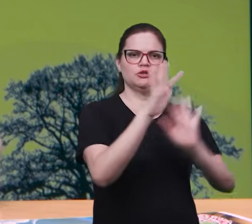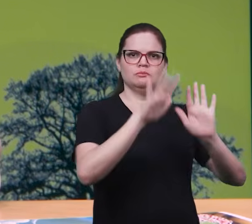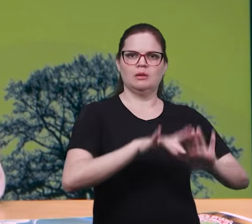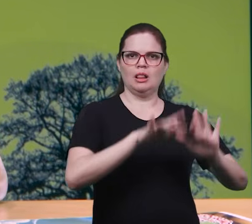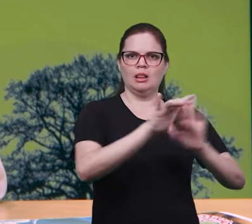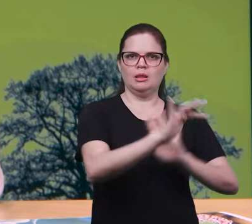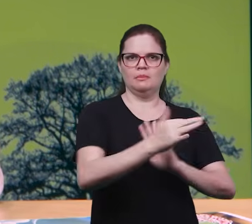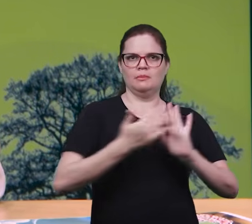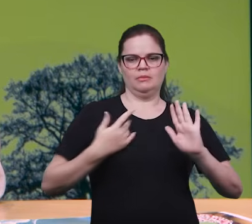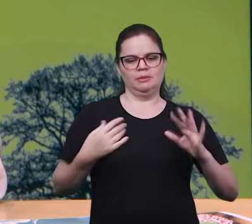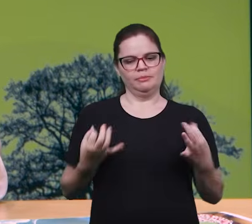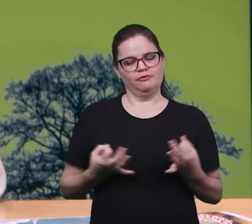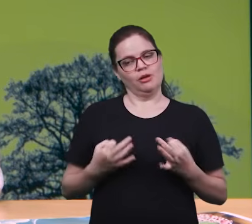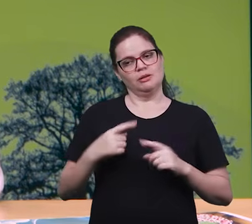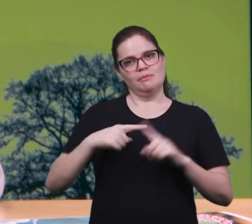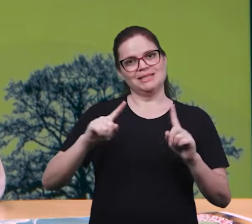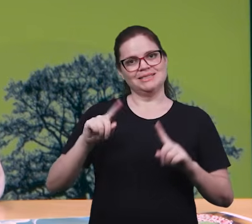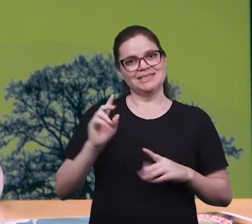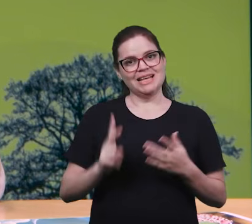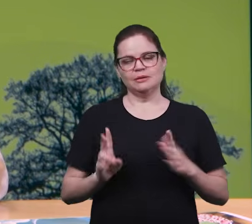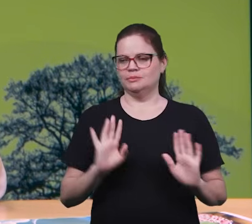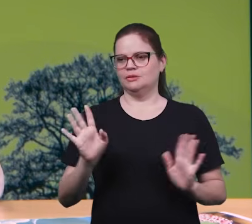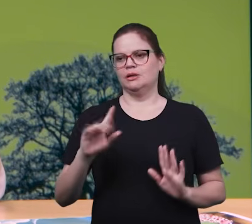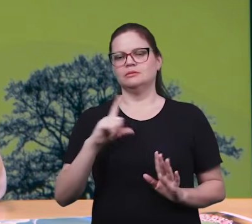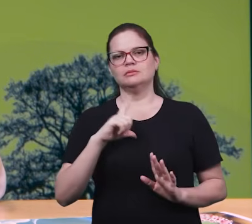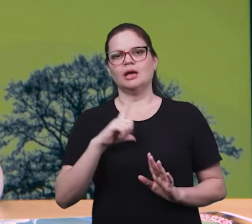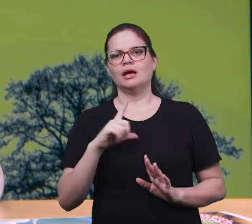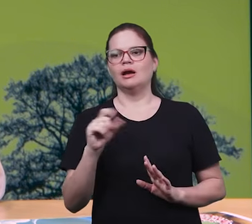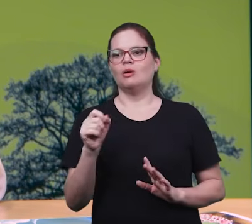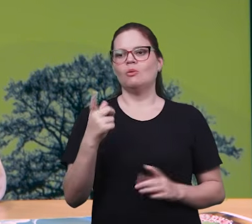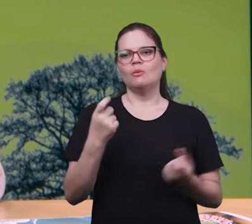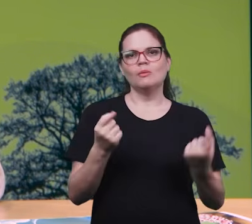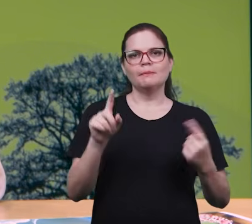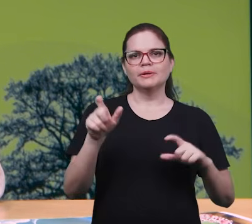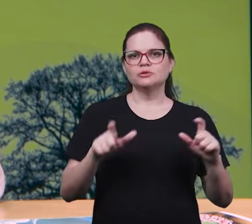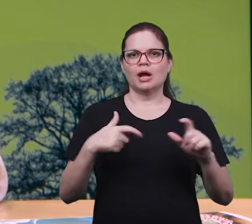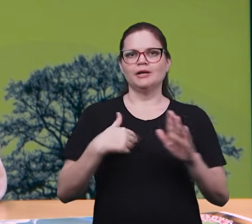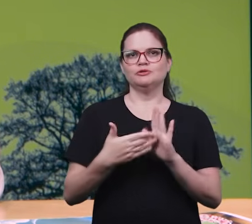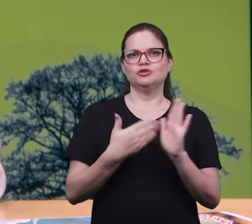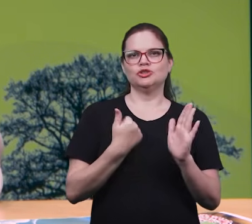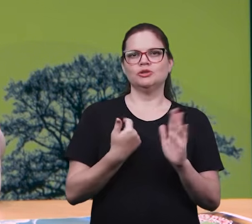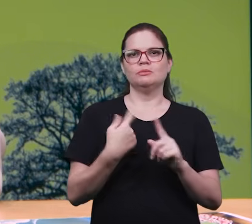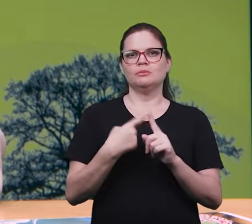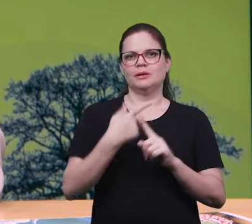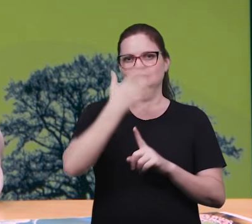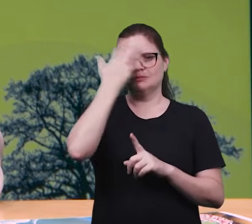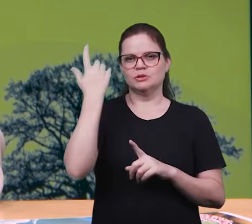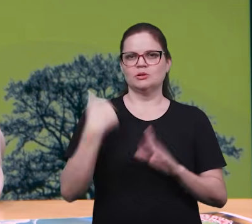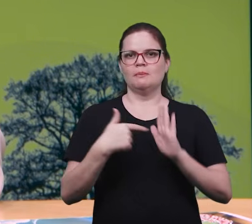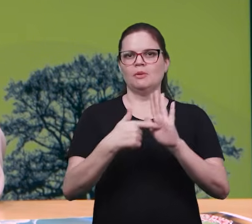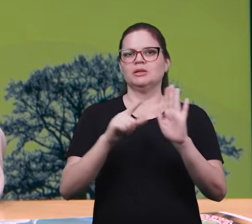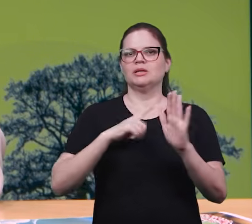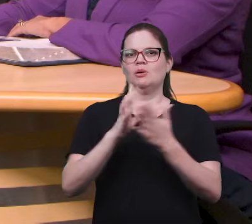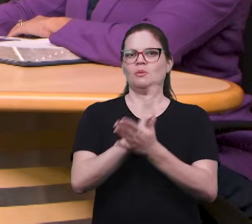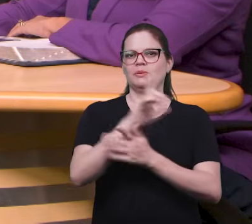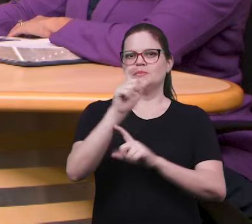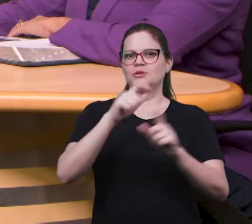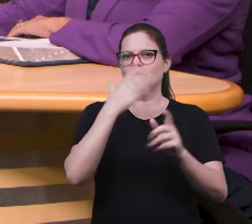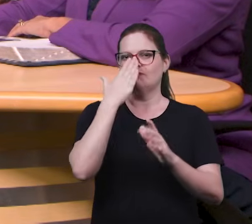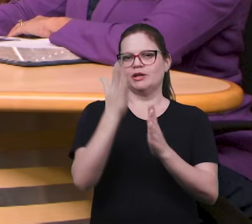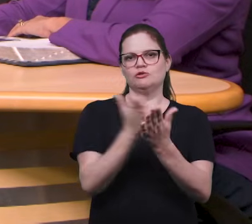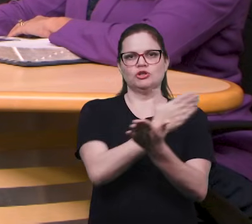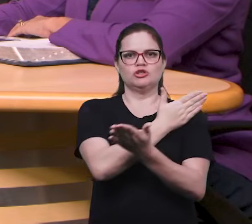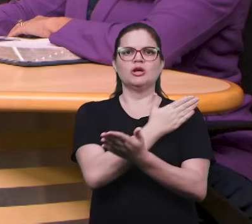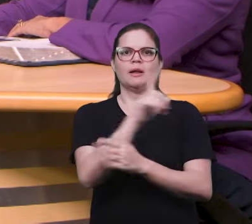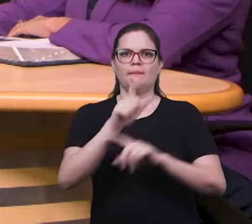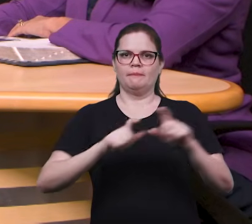sempre tem alguém e eu tiro, né? A pessoa às vezes manda uma foto que tem bastante gente na frente e eu preciso tirar. Então, as